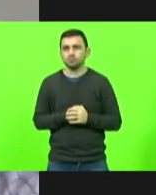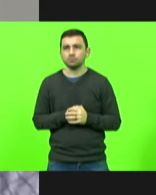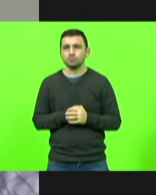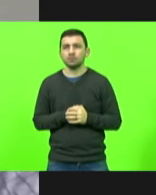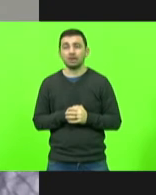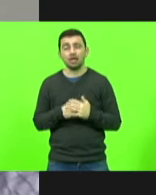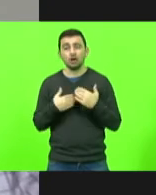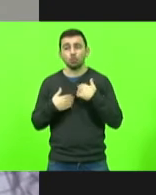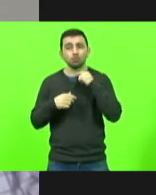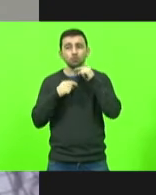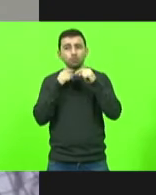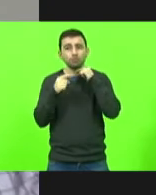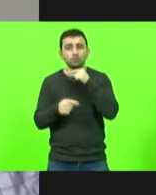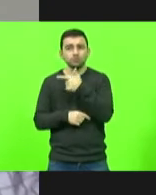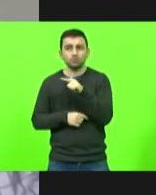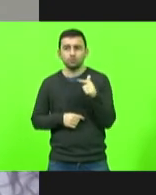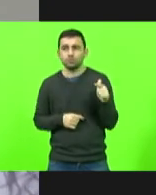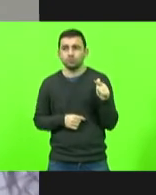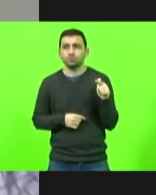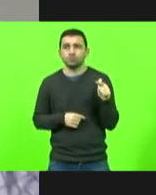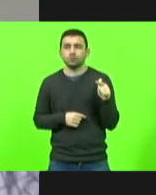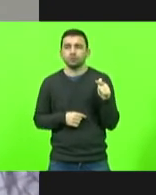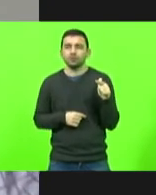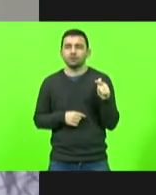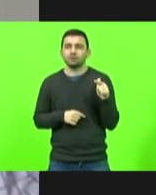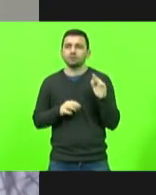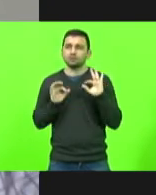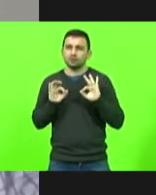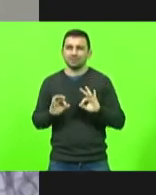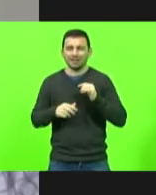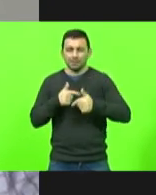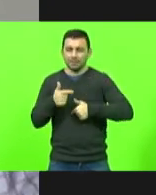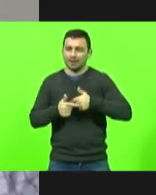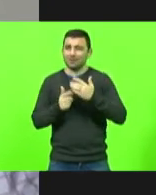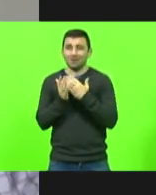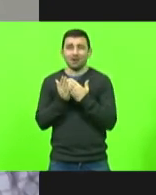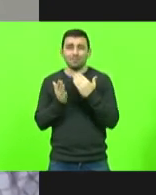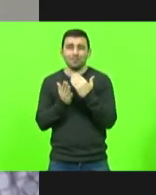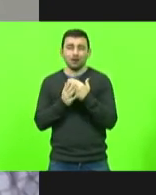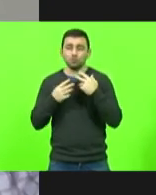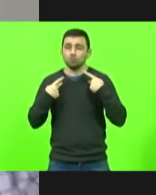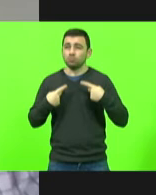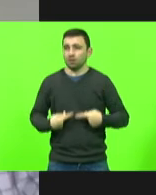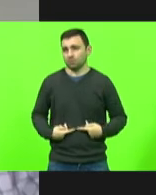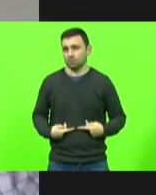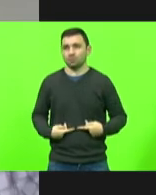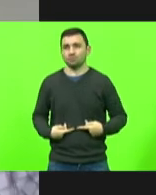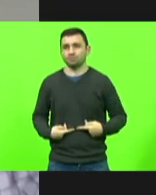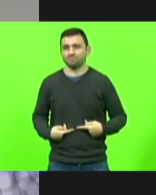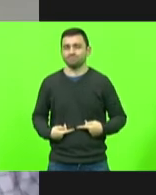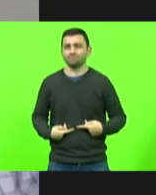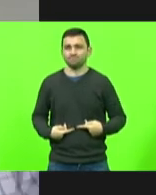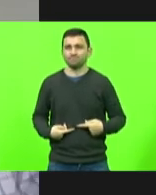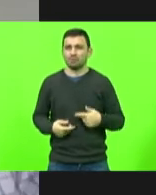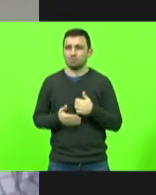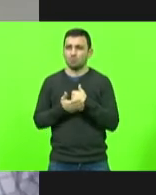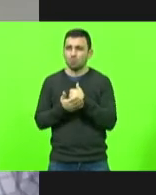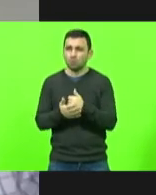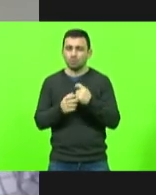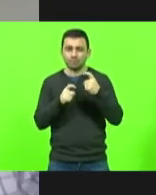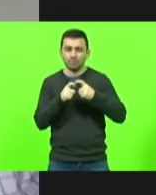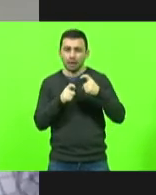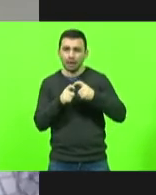dúvida que esse é talvez um dos trabalhos mais humanos que a medicina, que